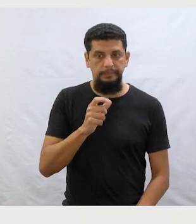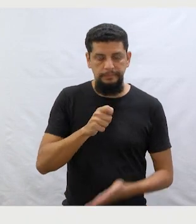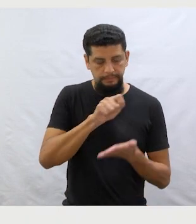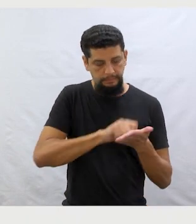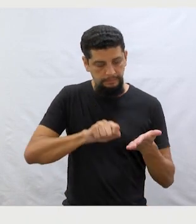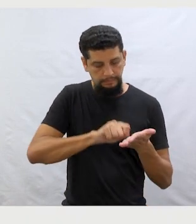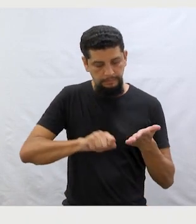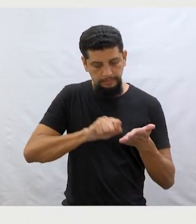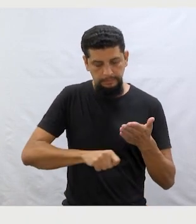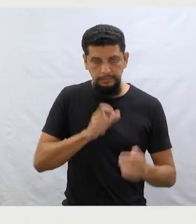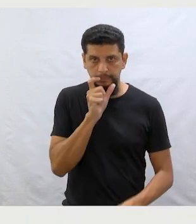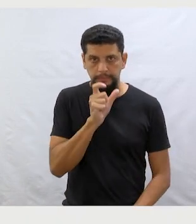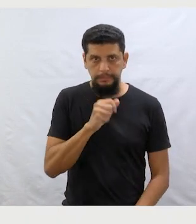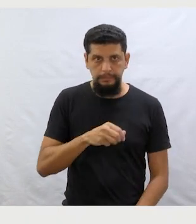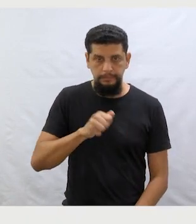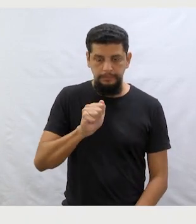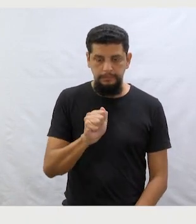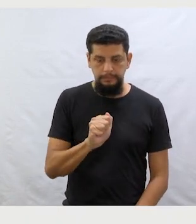está escrito